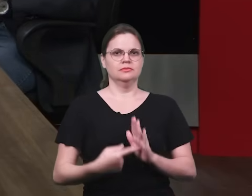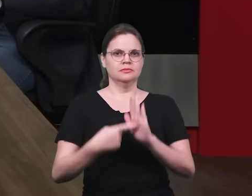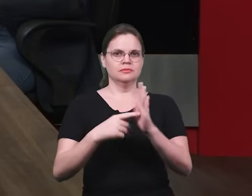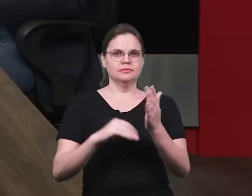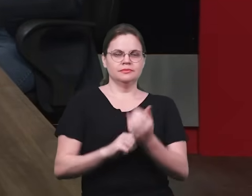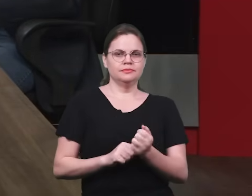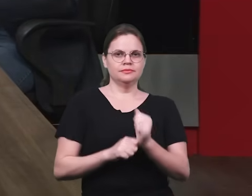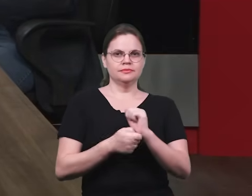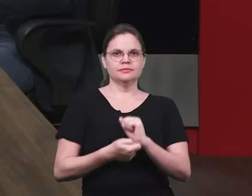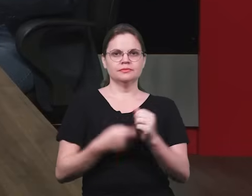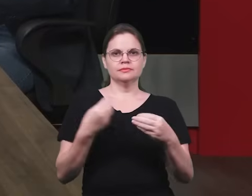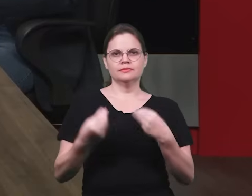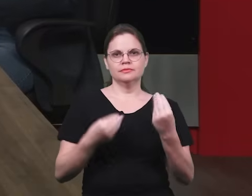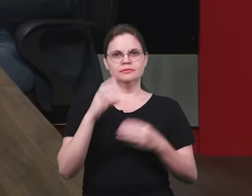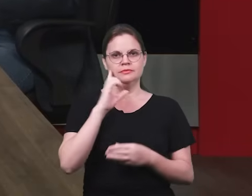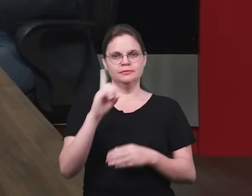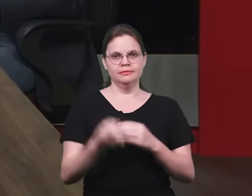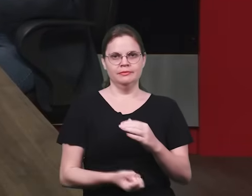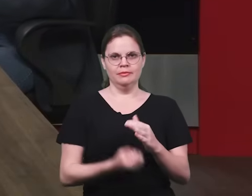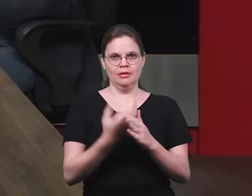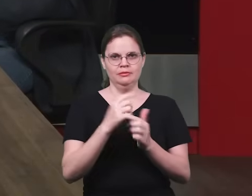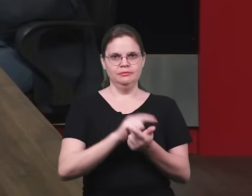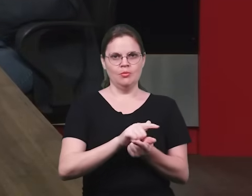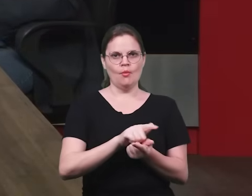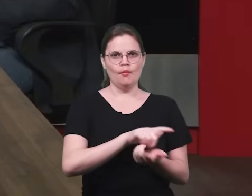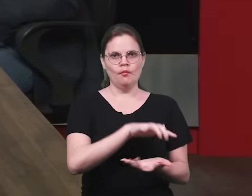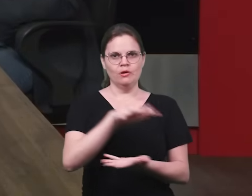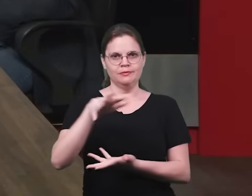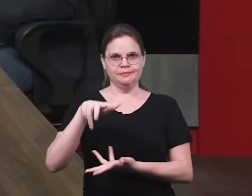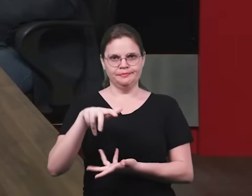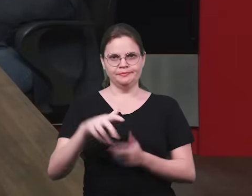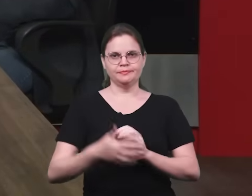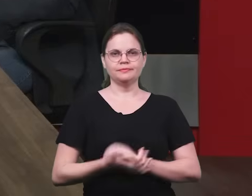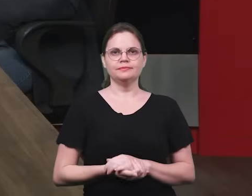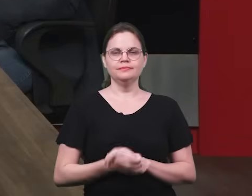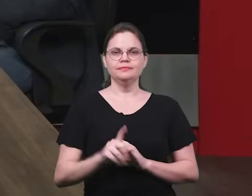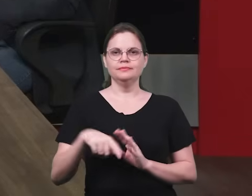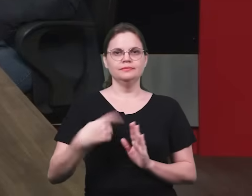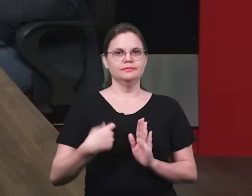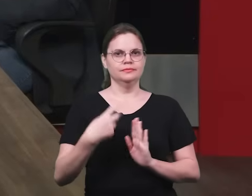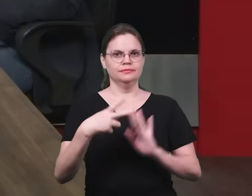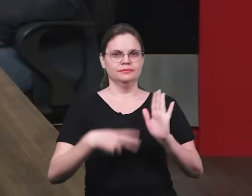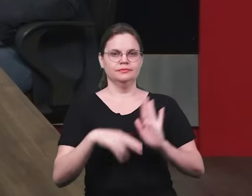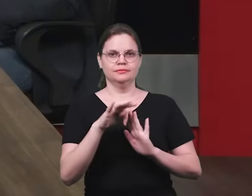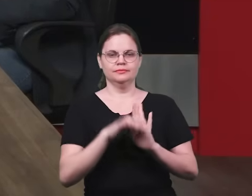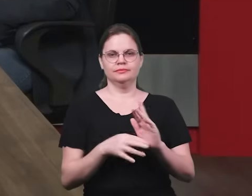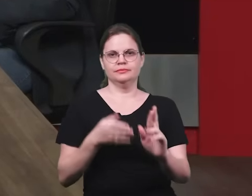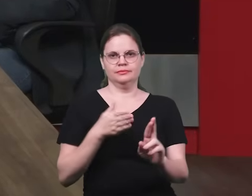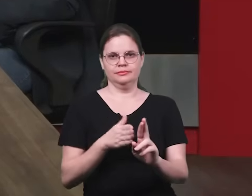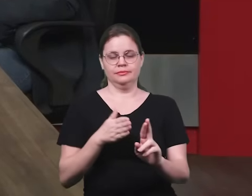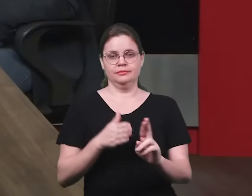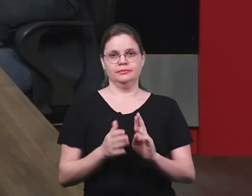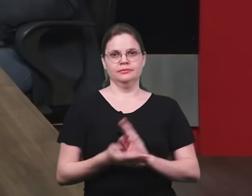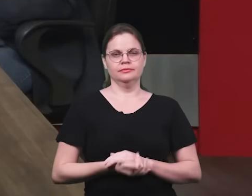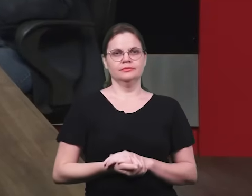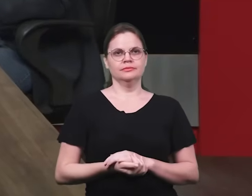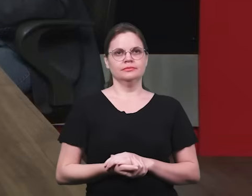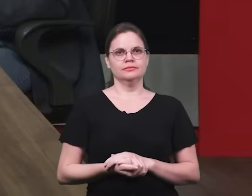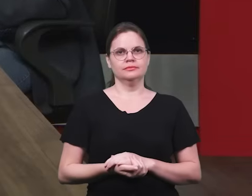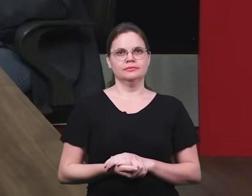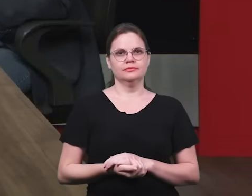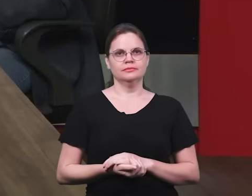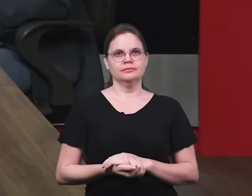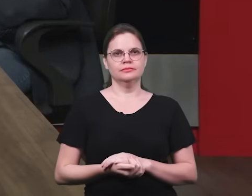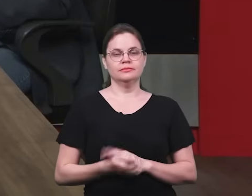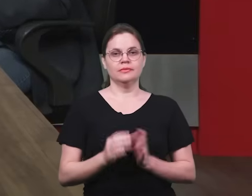desfrutando dos mistérios da criação de Deus. Nós vamos ler um texto, que é o texto base aqui para esse episódio